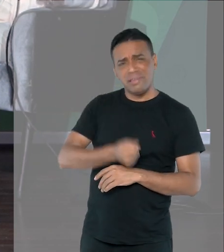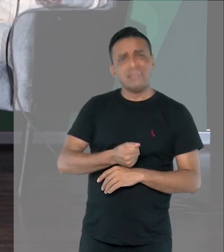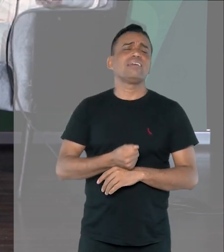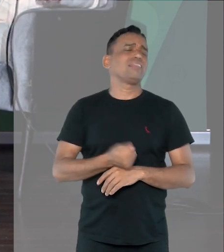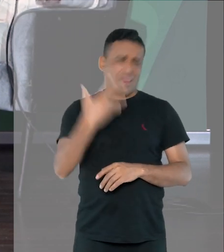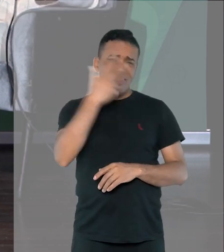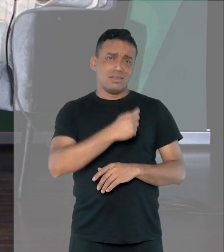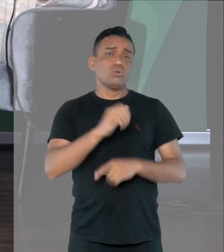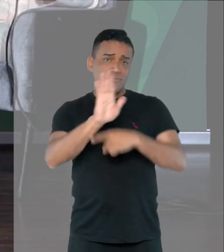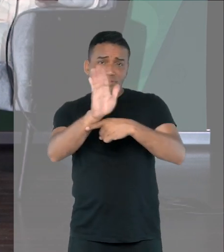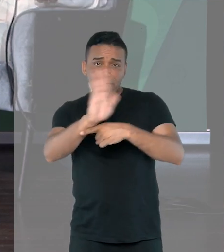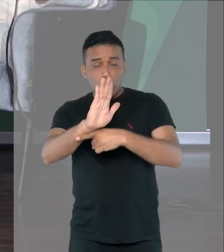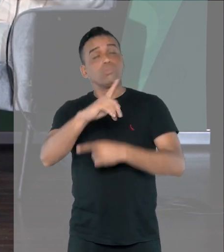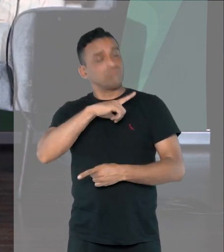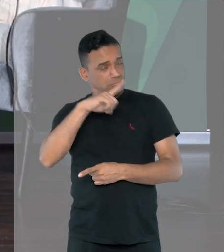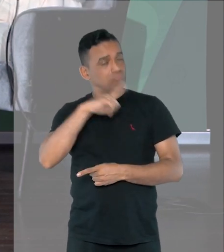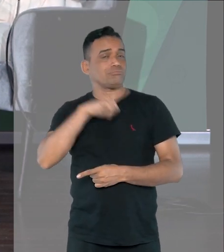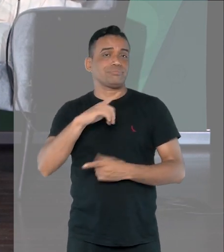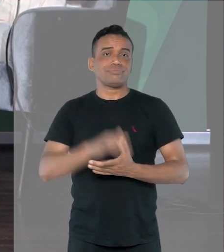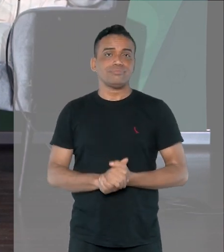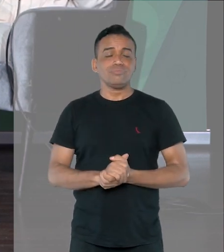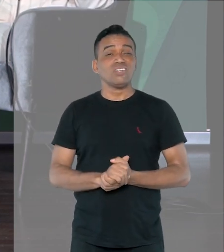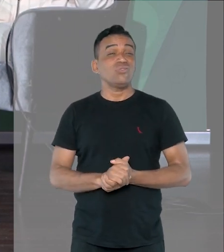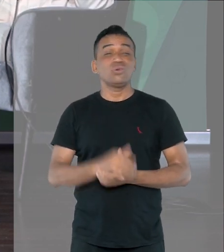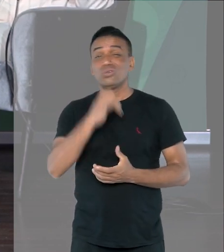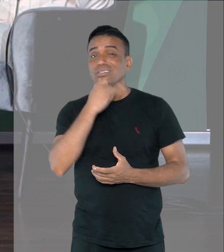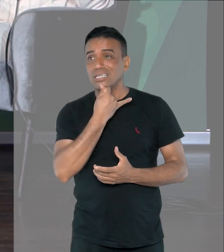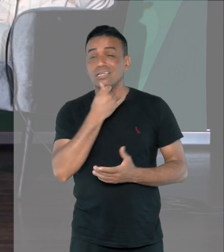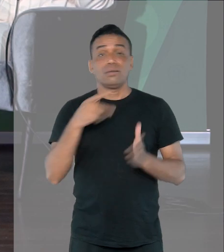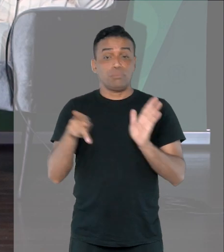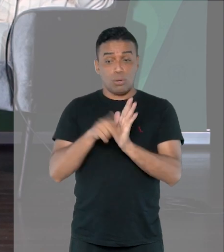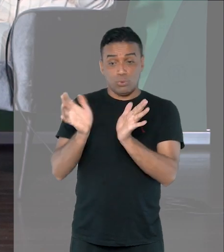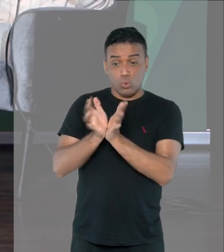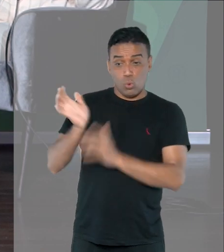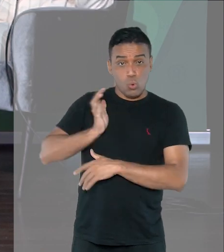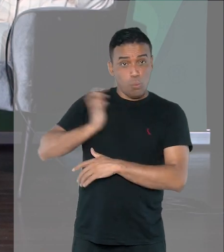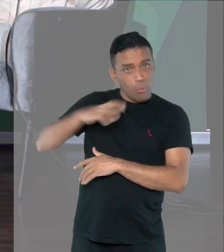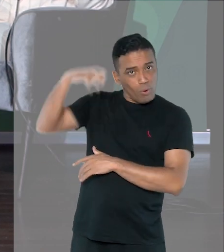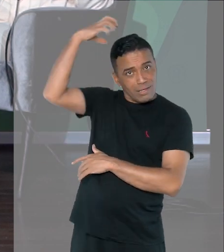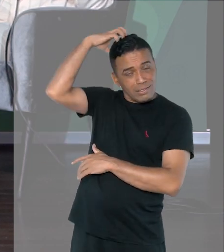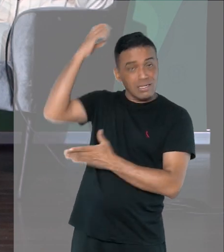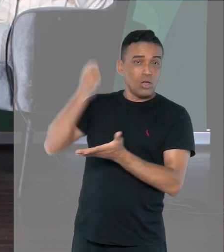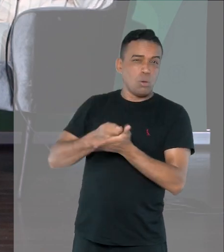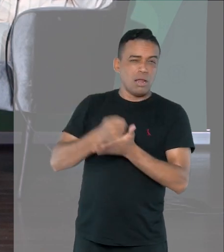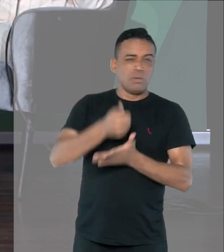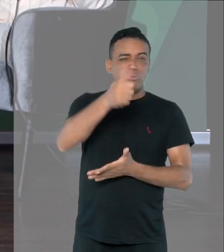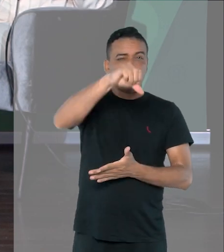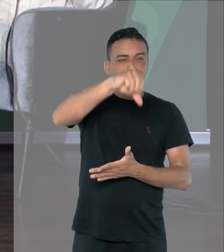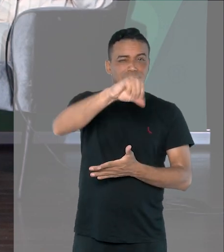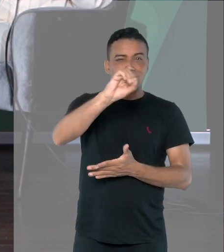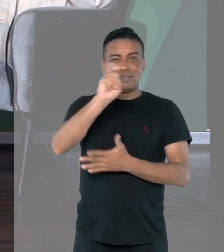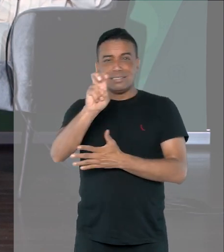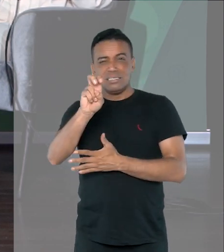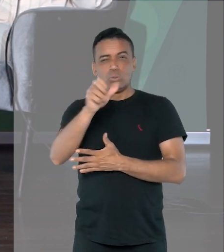sobre isso. Eu tenho muita pena, porque o que os monarquistas cobravam no início do século, 1905, 1906, até